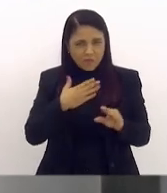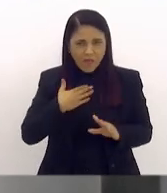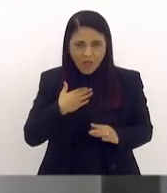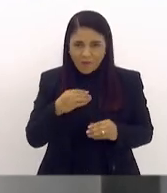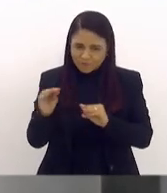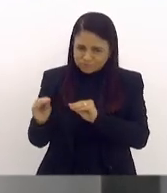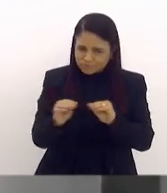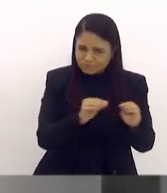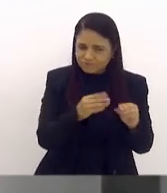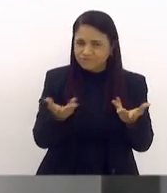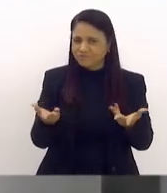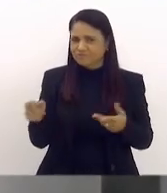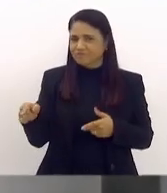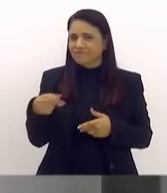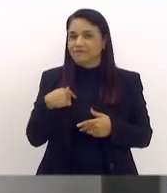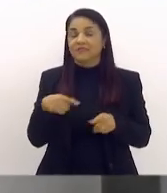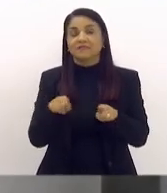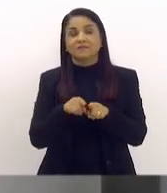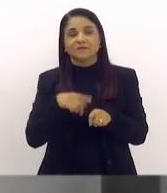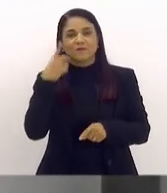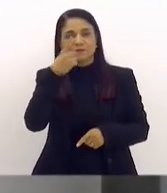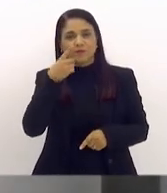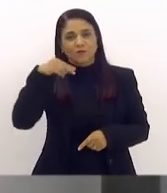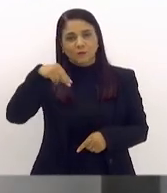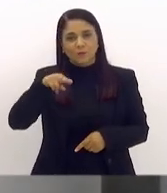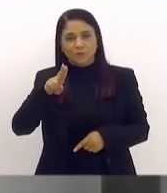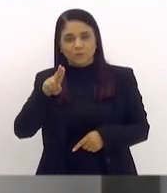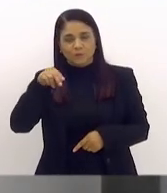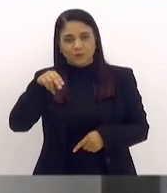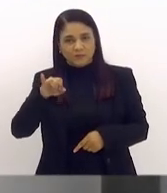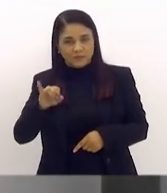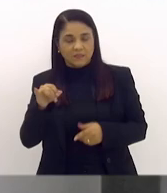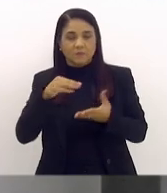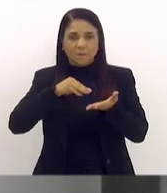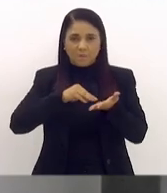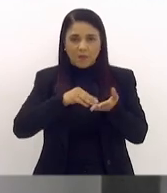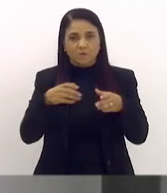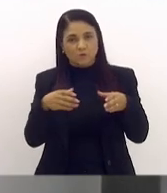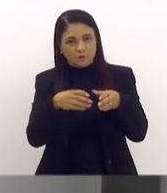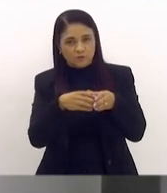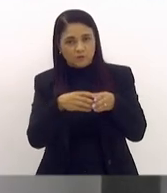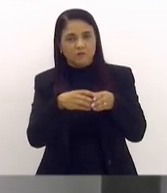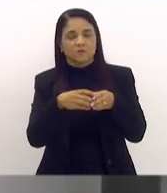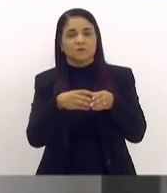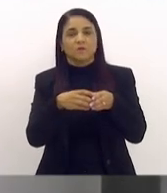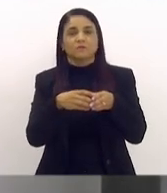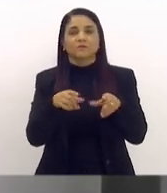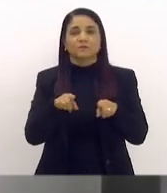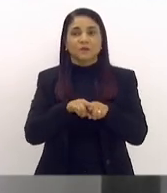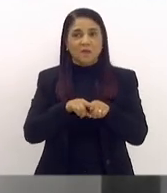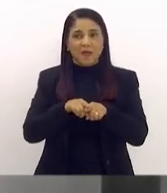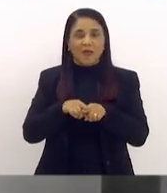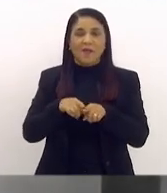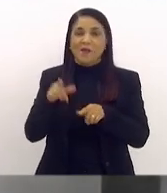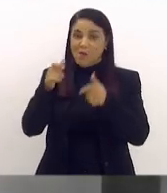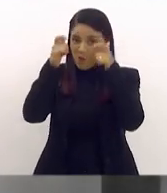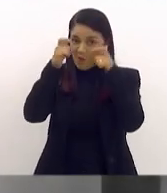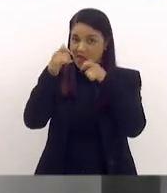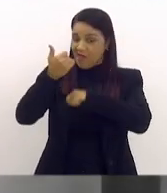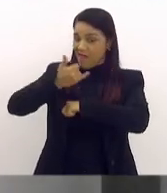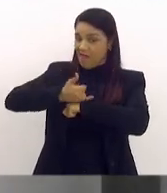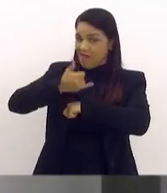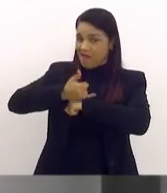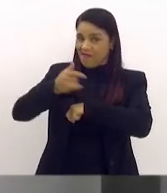agora o deputado munir Neto também membro desta comissão especial também o rei do aço aí